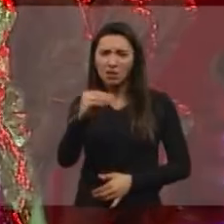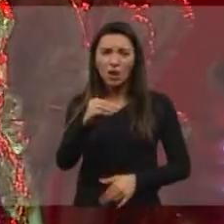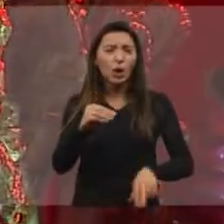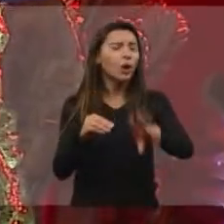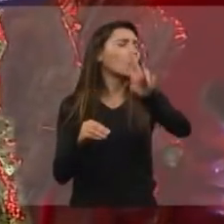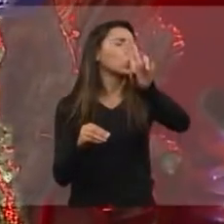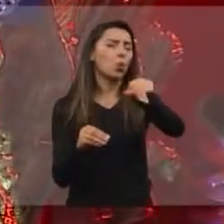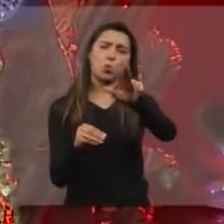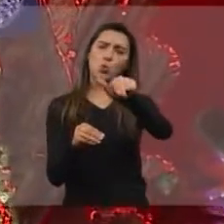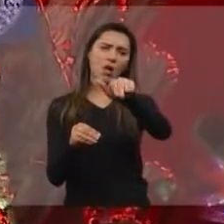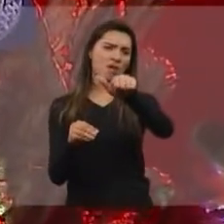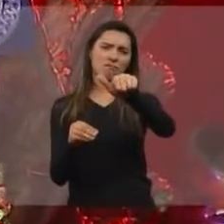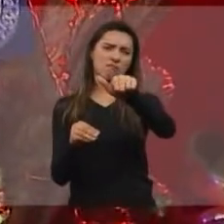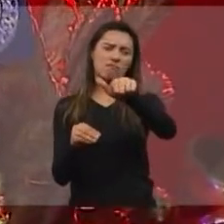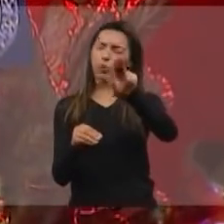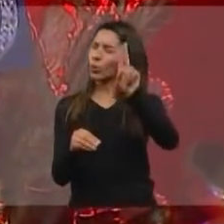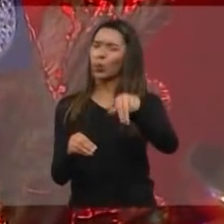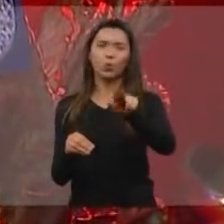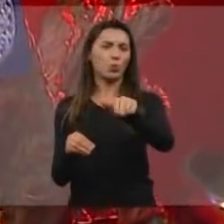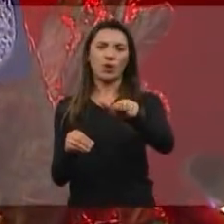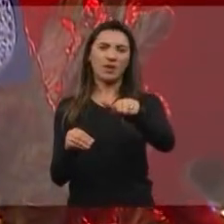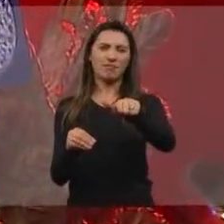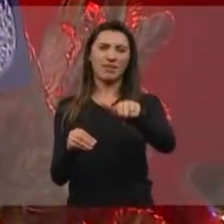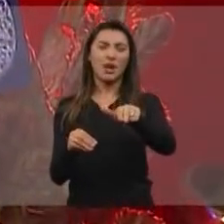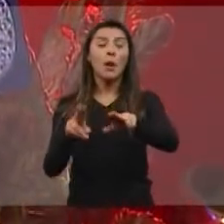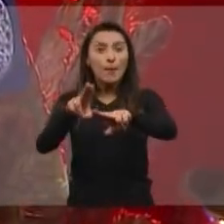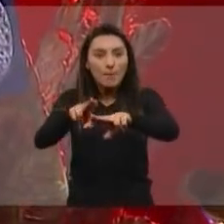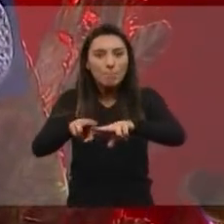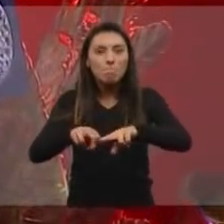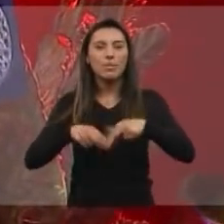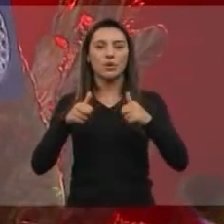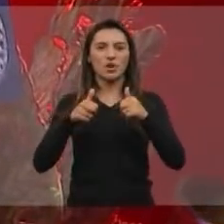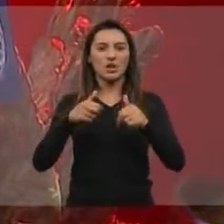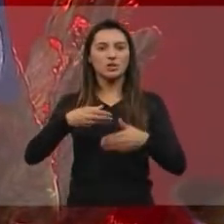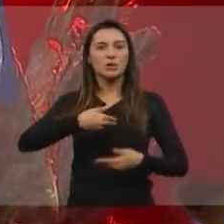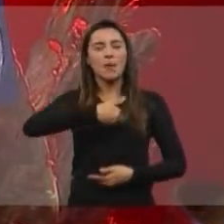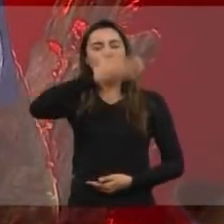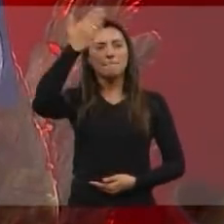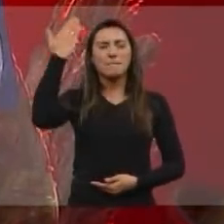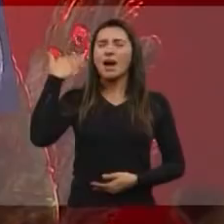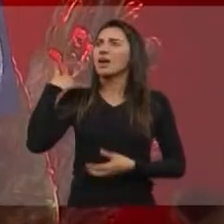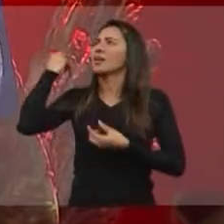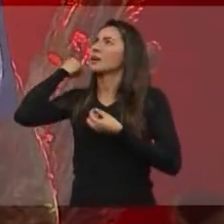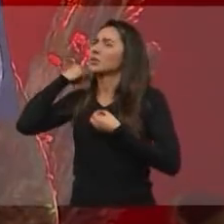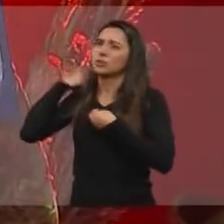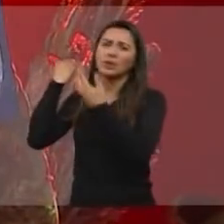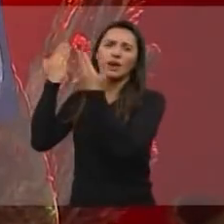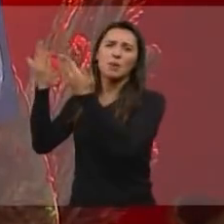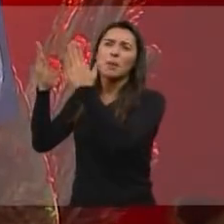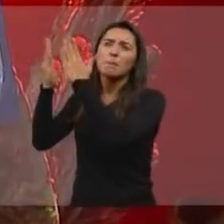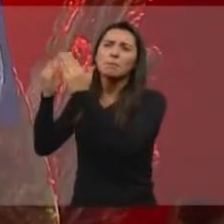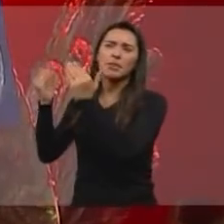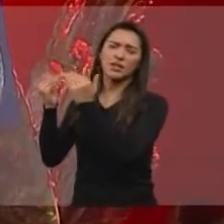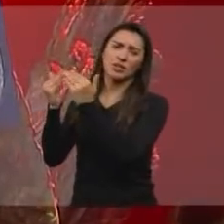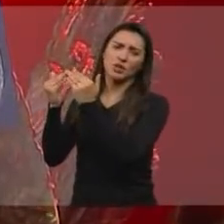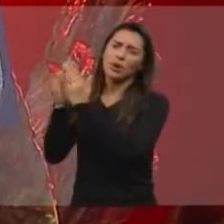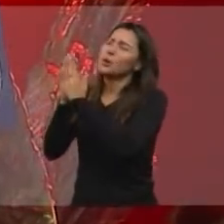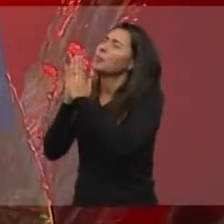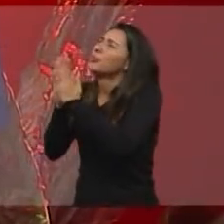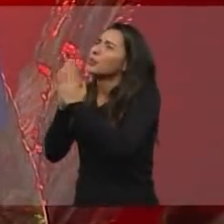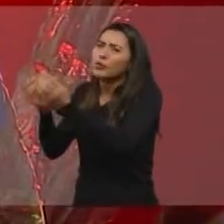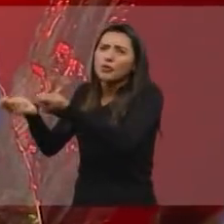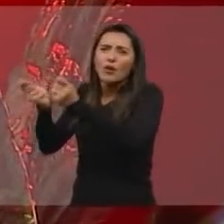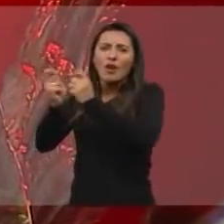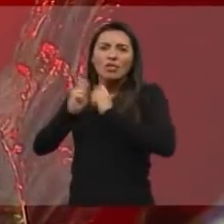desamparado é por isso nossa senhora do carmo que te pedimos daí no sempre